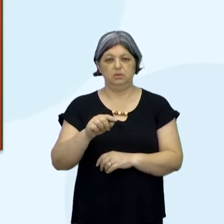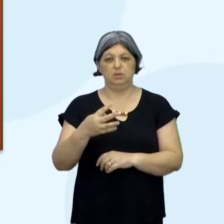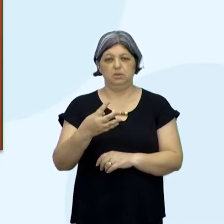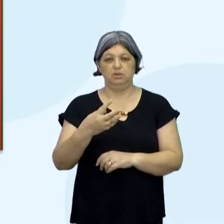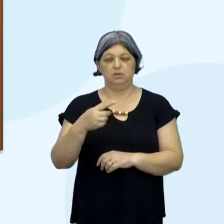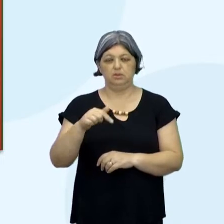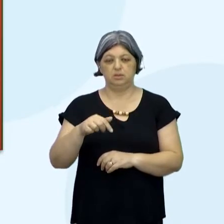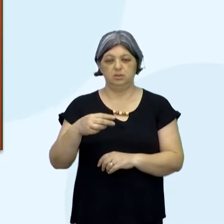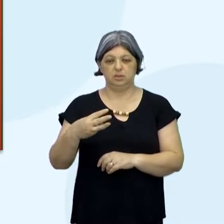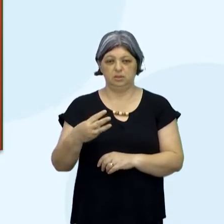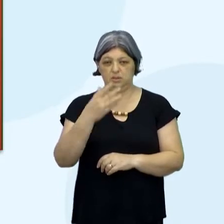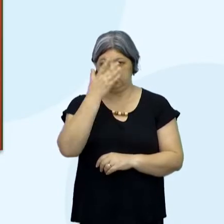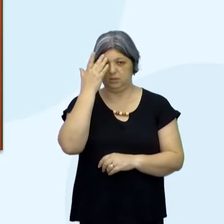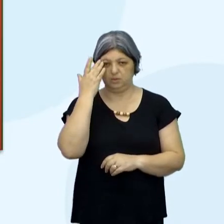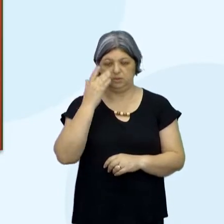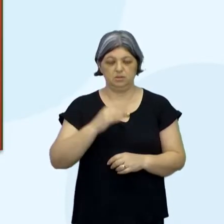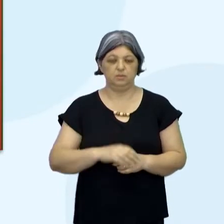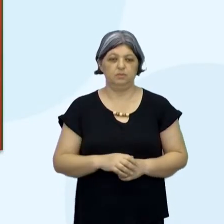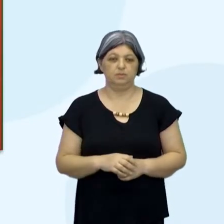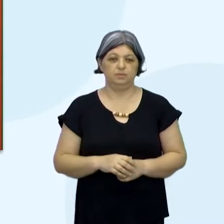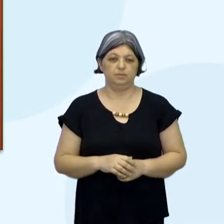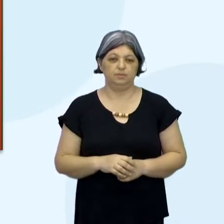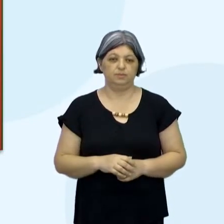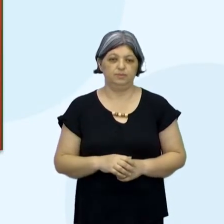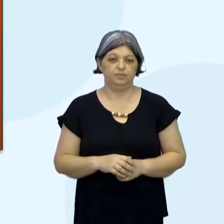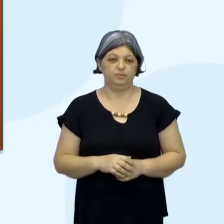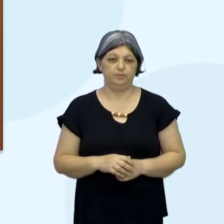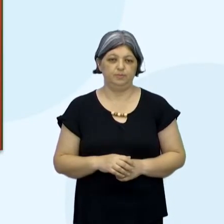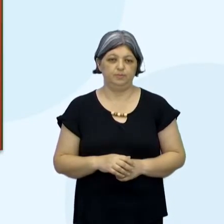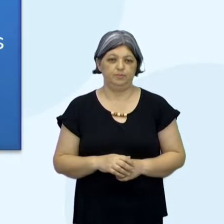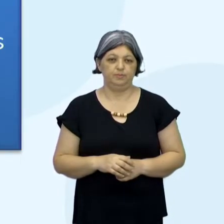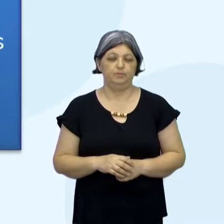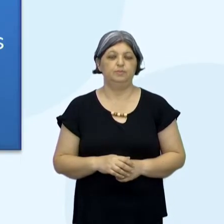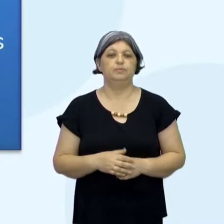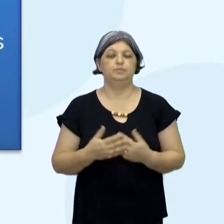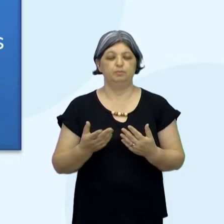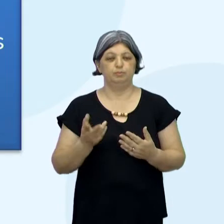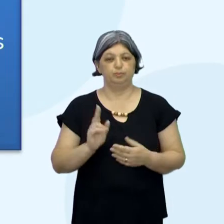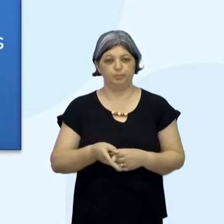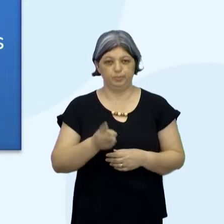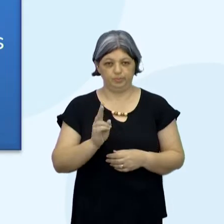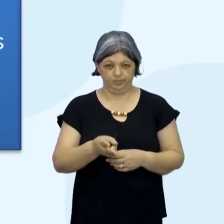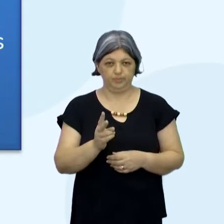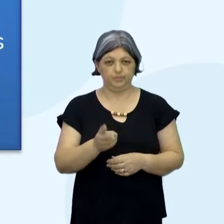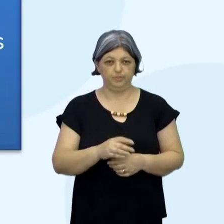7.338.473 habitantes. E aí, pessoal, continuando